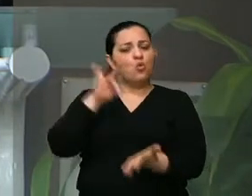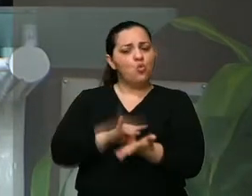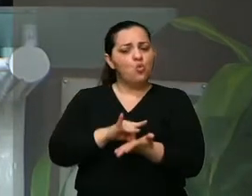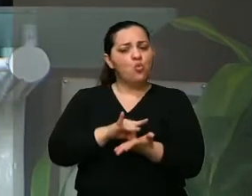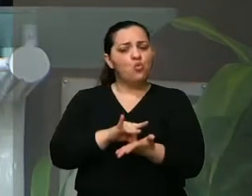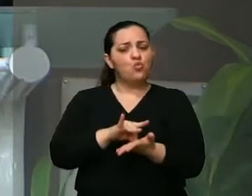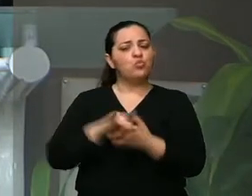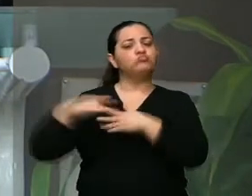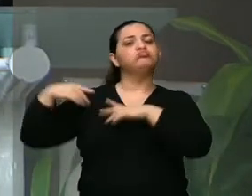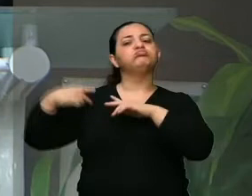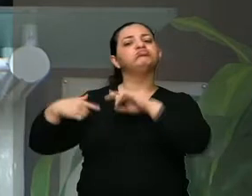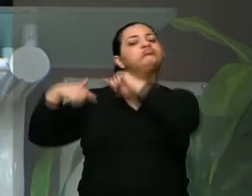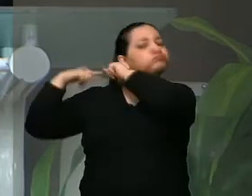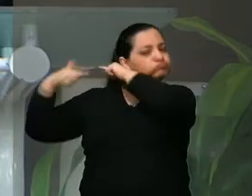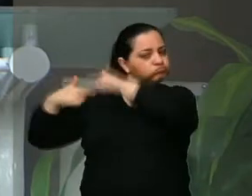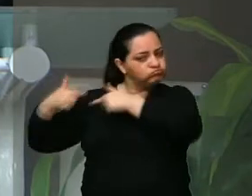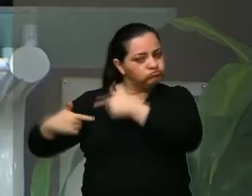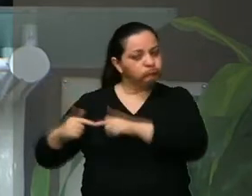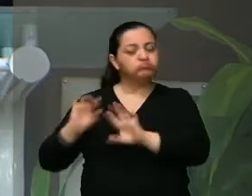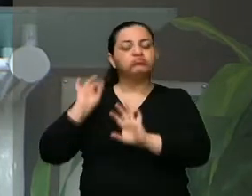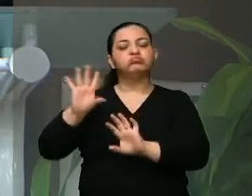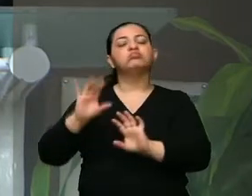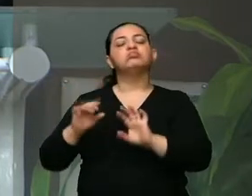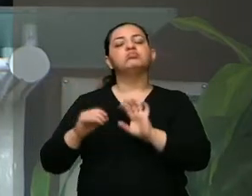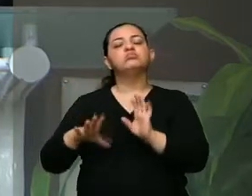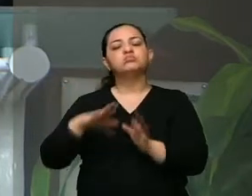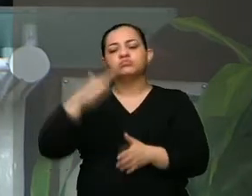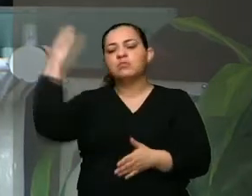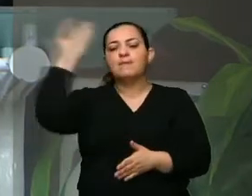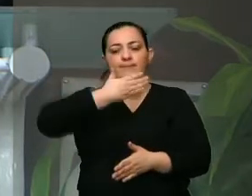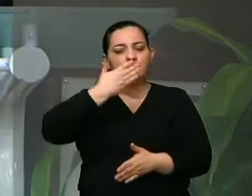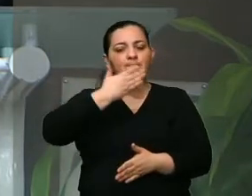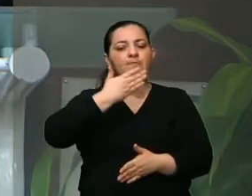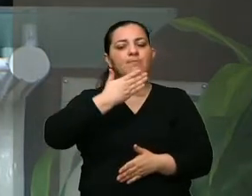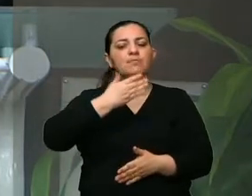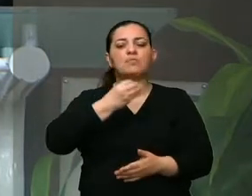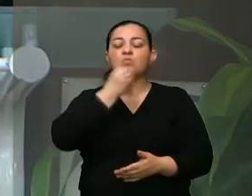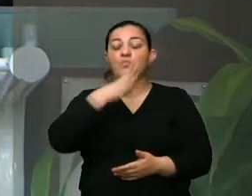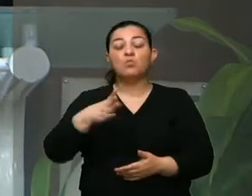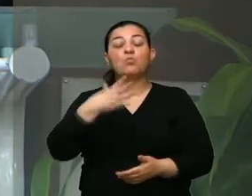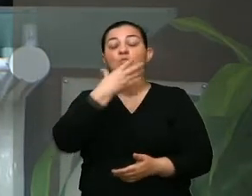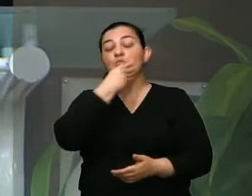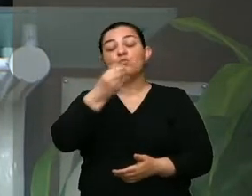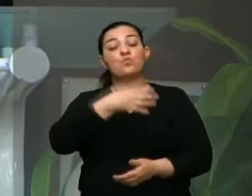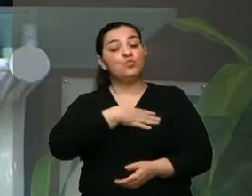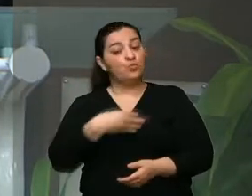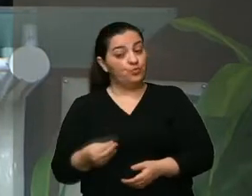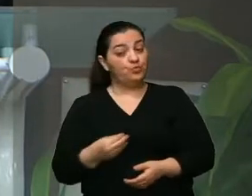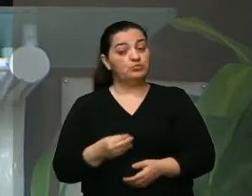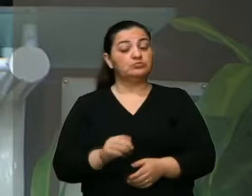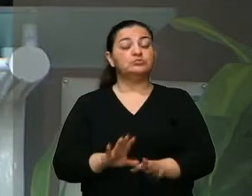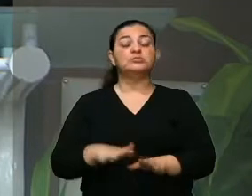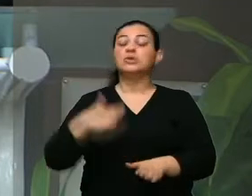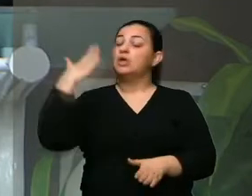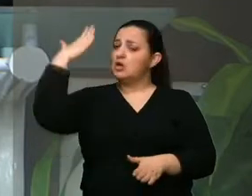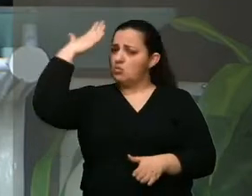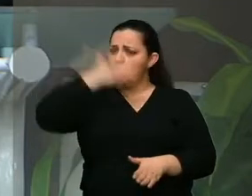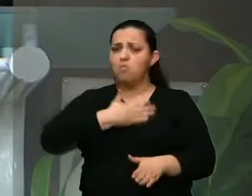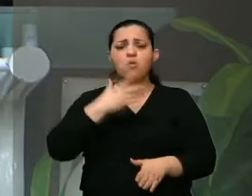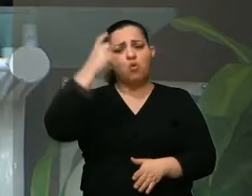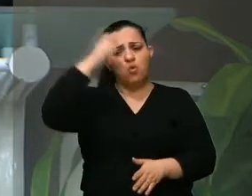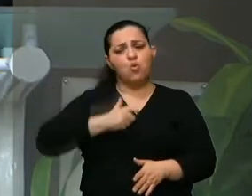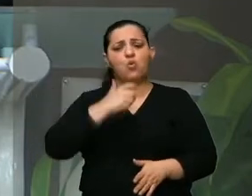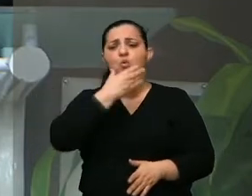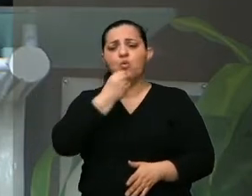herdeiro se ele provasse ser bom filho e provável a ser bom